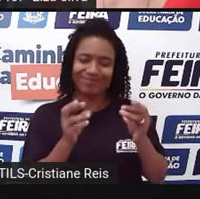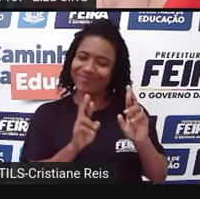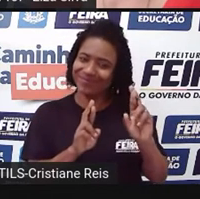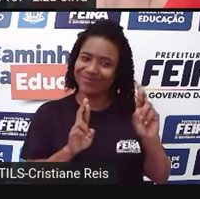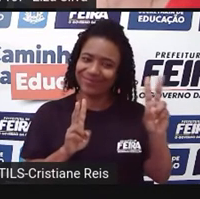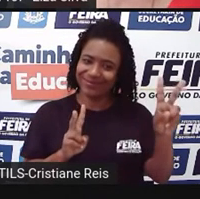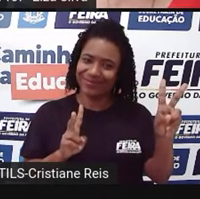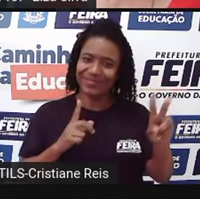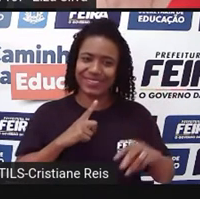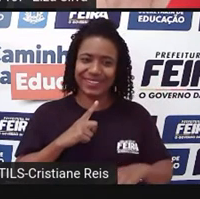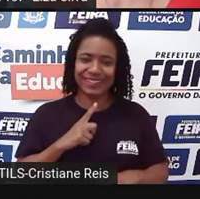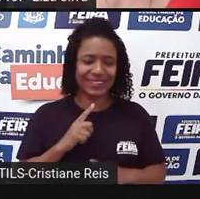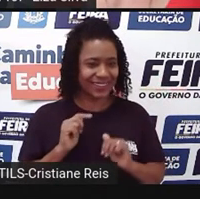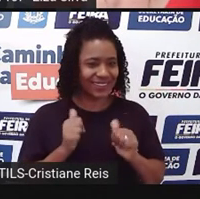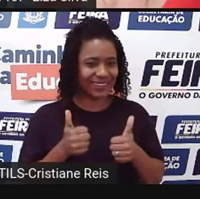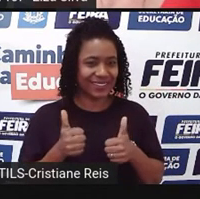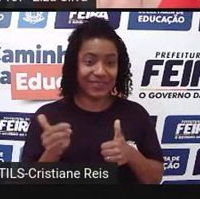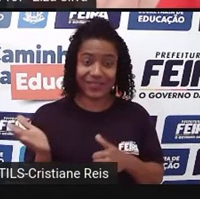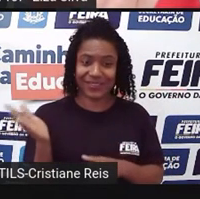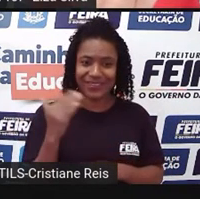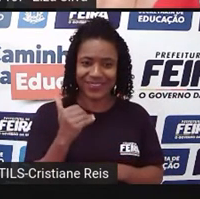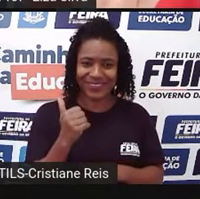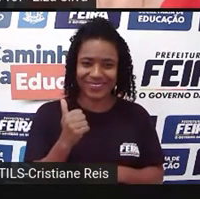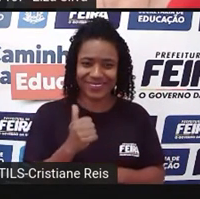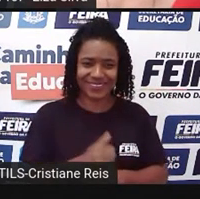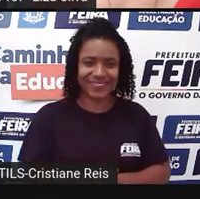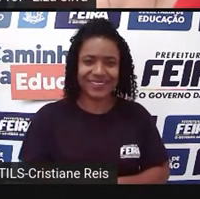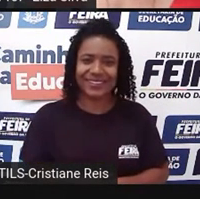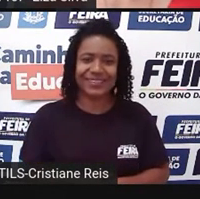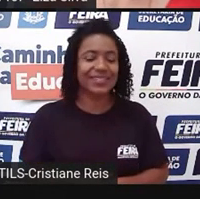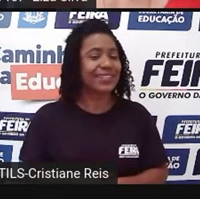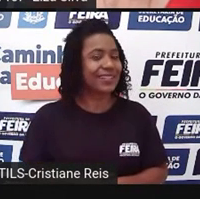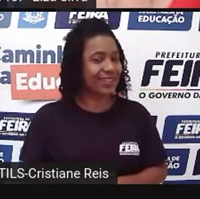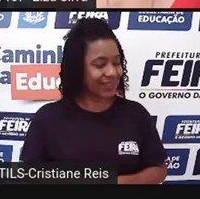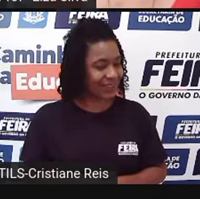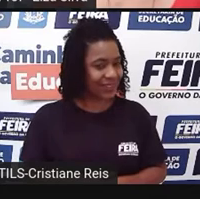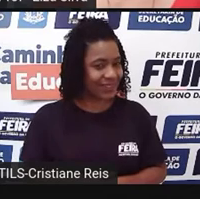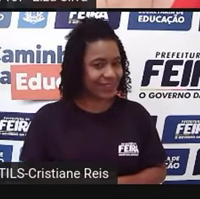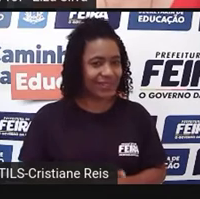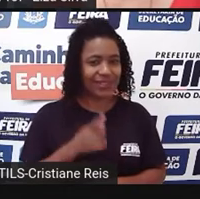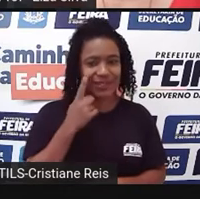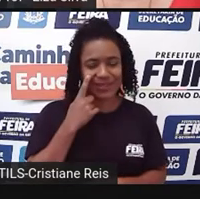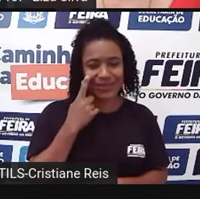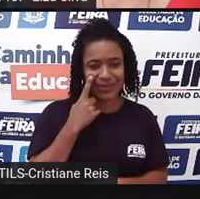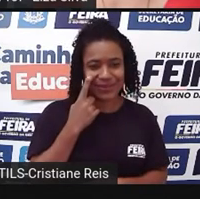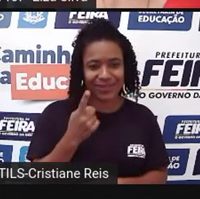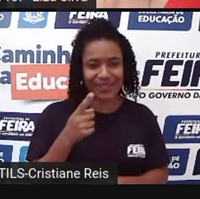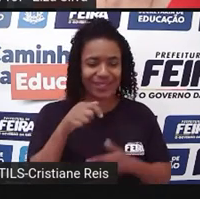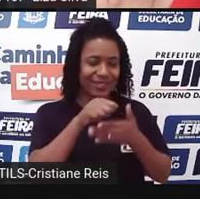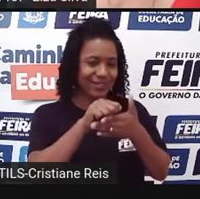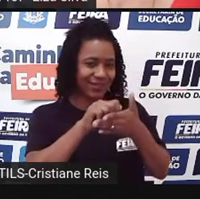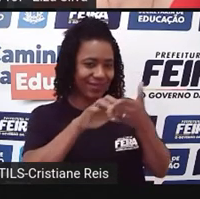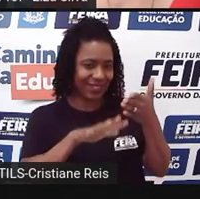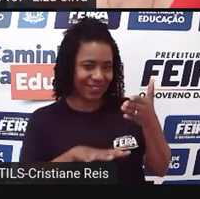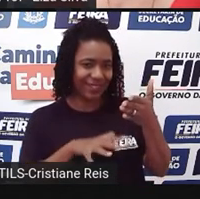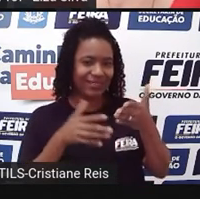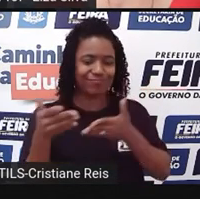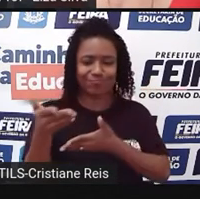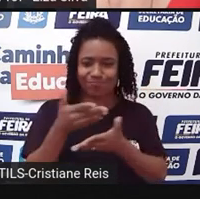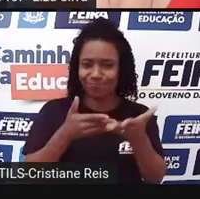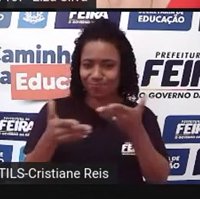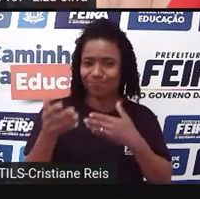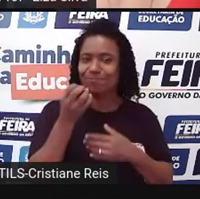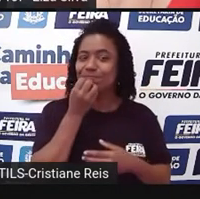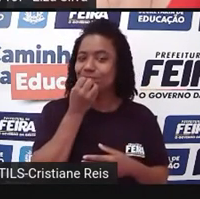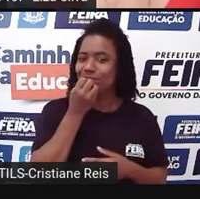ok let's go on a e agora vamos fazer aquela Nossa atividade Interativa de toda a